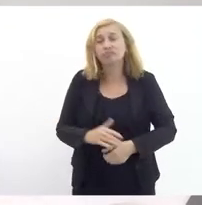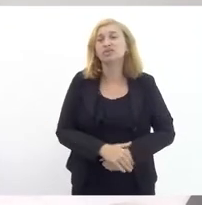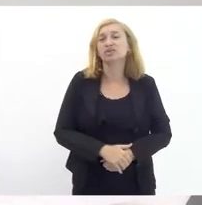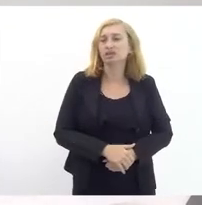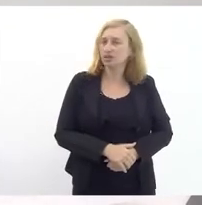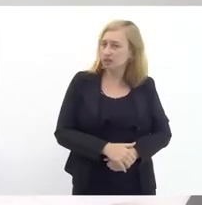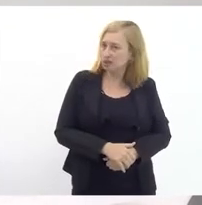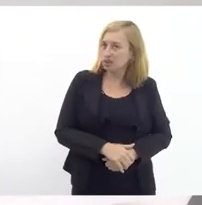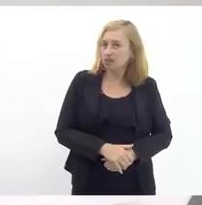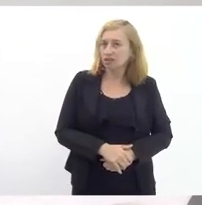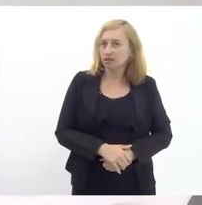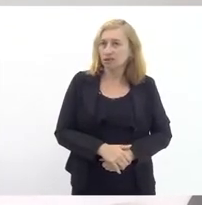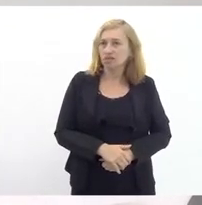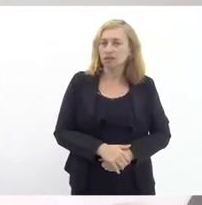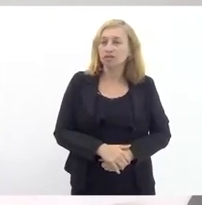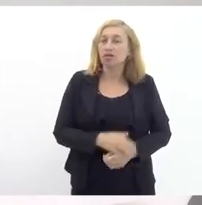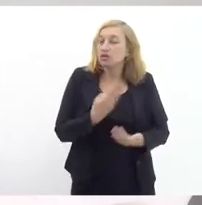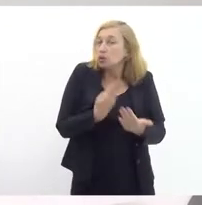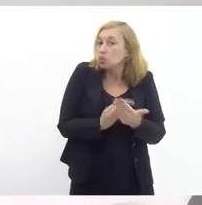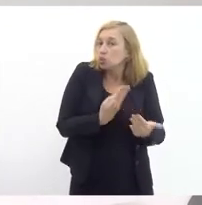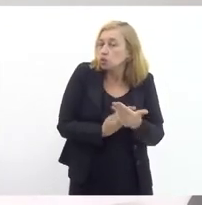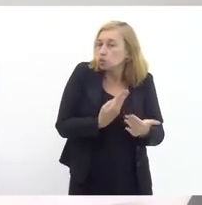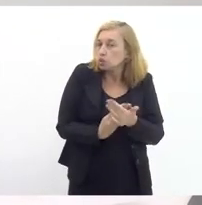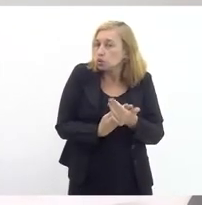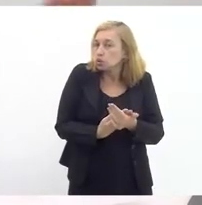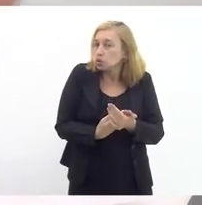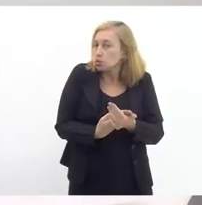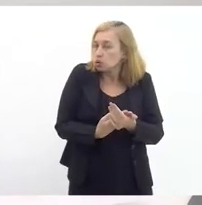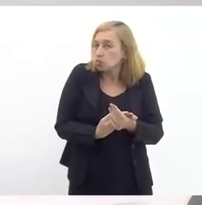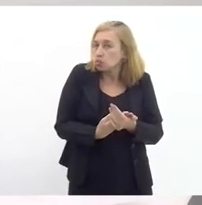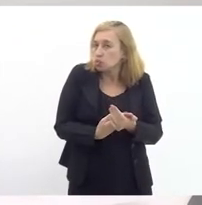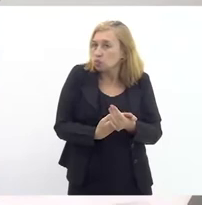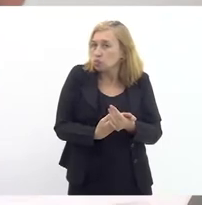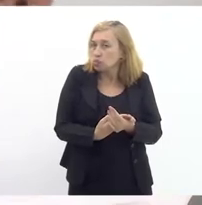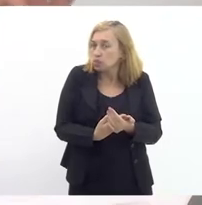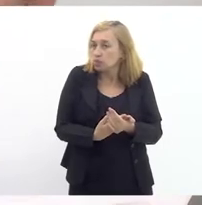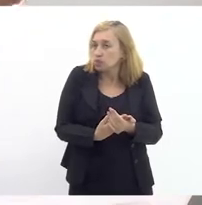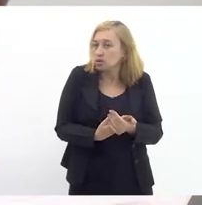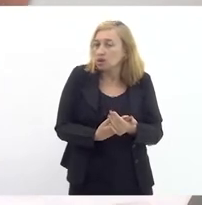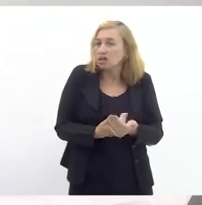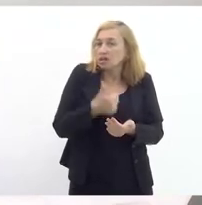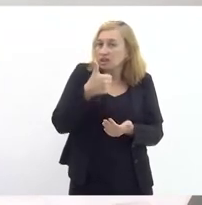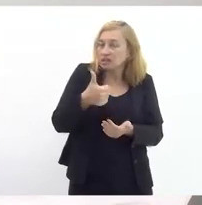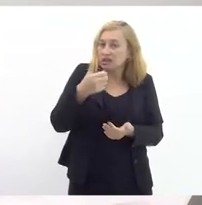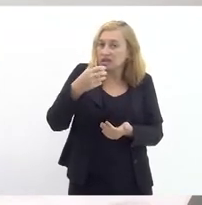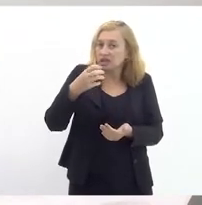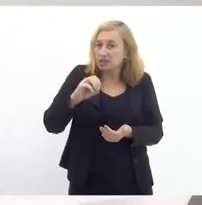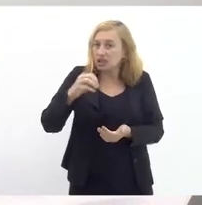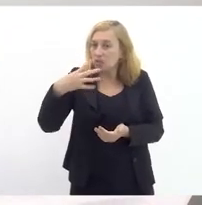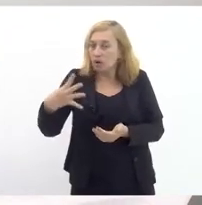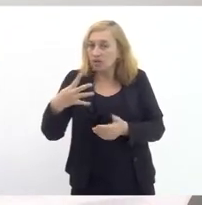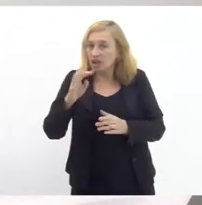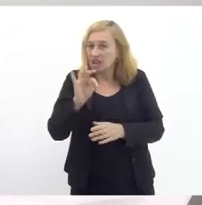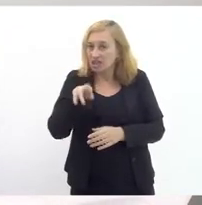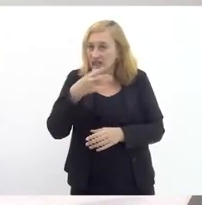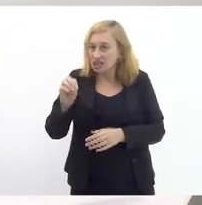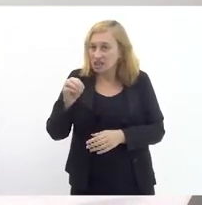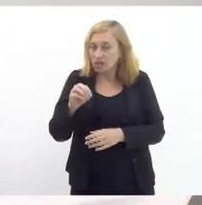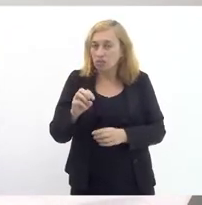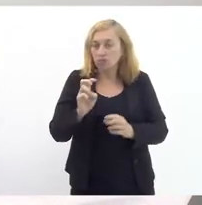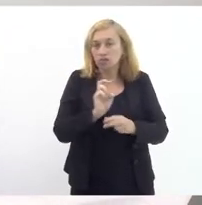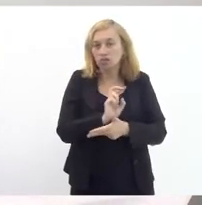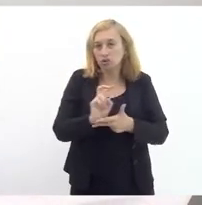você coloca lá um estudo para, pelo menos, botar em 104 estações. A